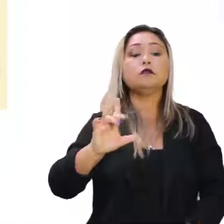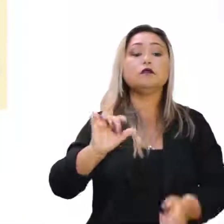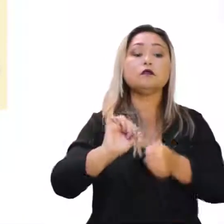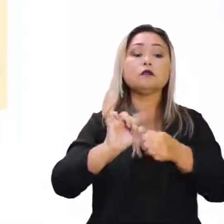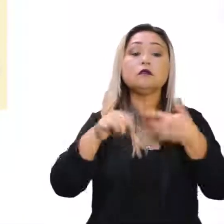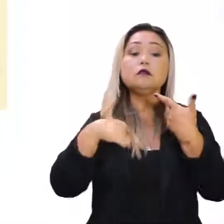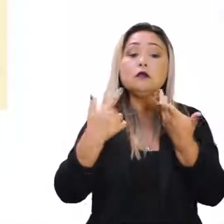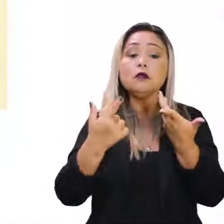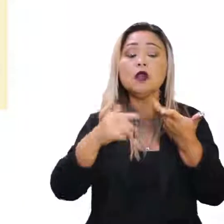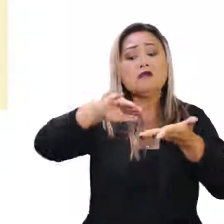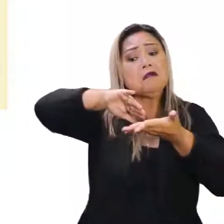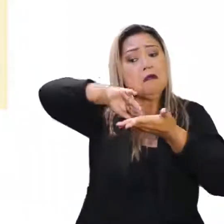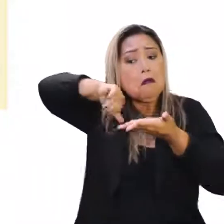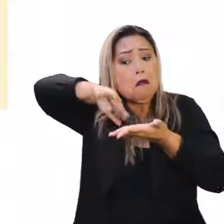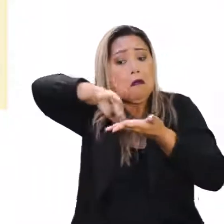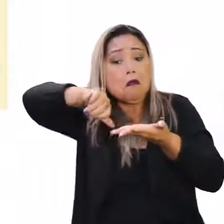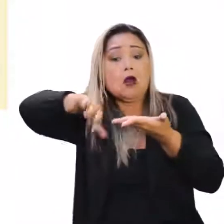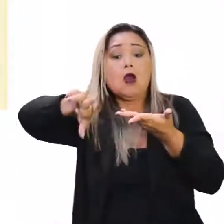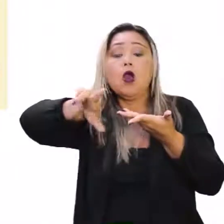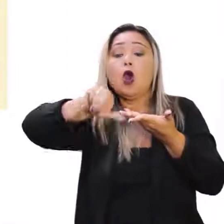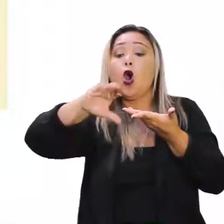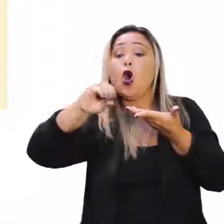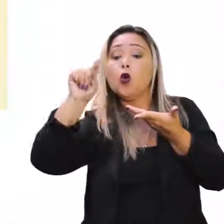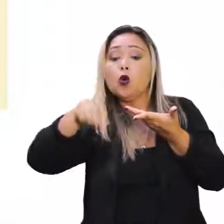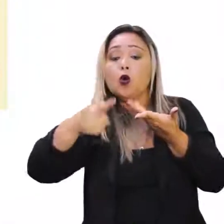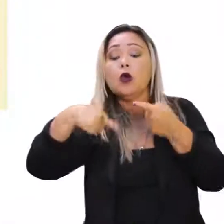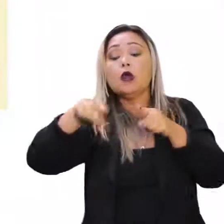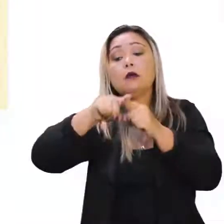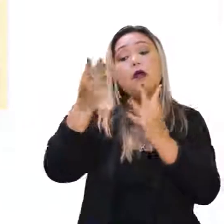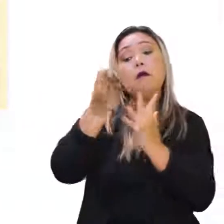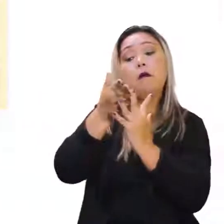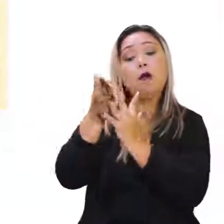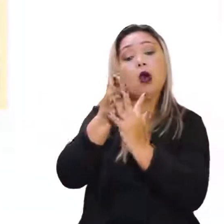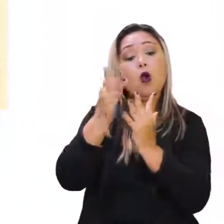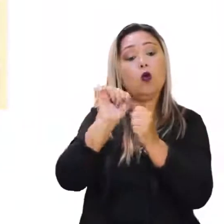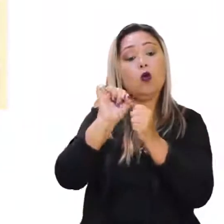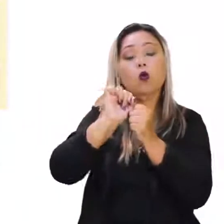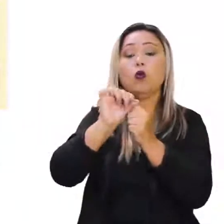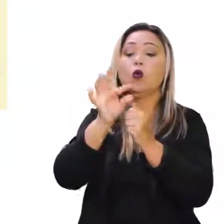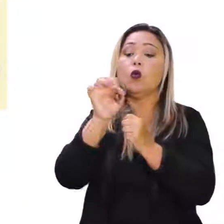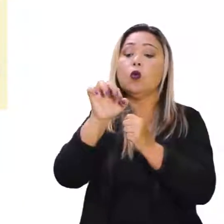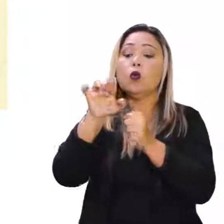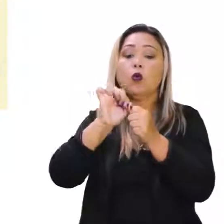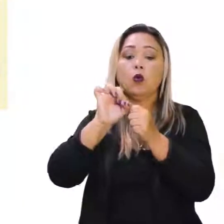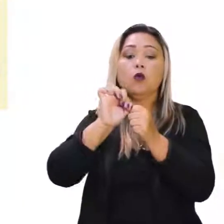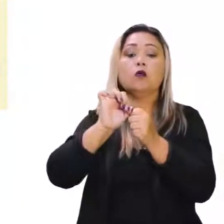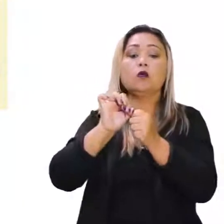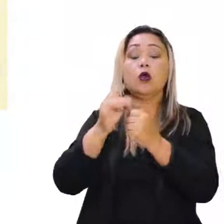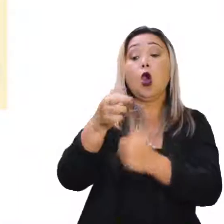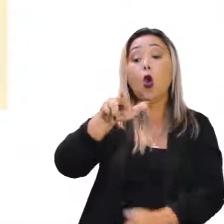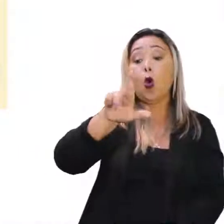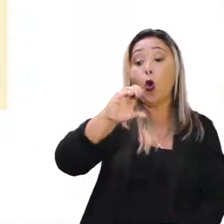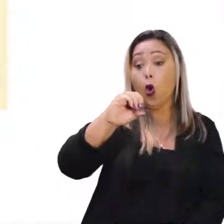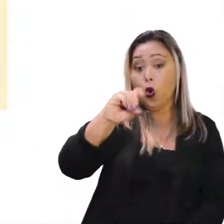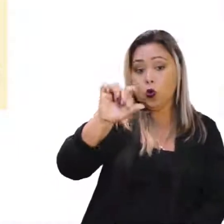ao barroco tardio. Nós vamos debulhar isso aí mais tarde. O rococó representava a arte da